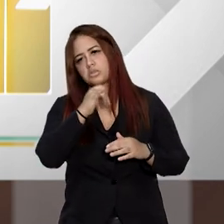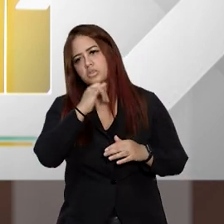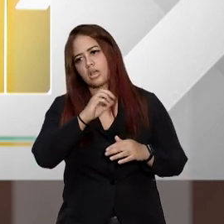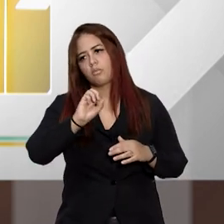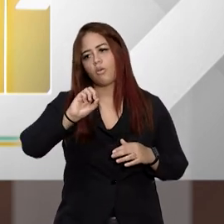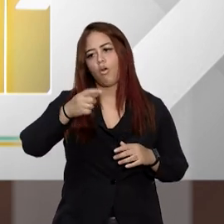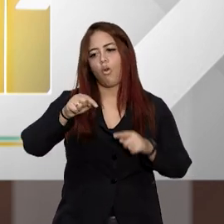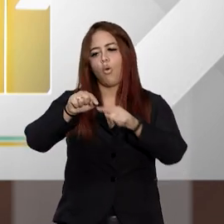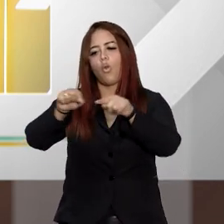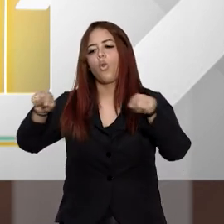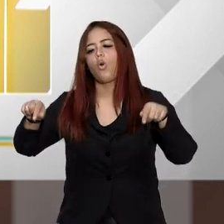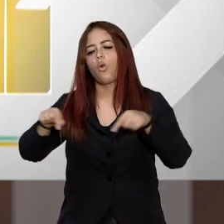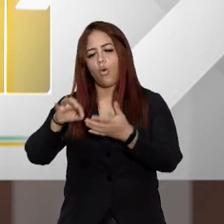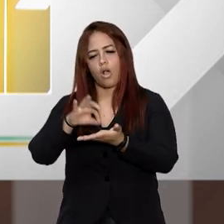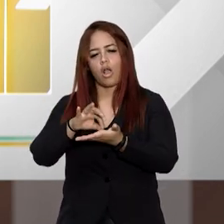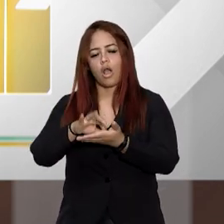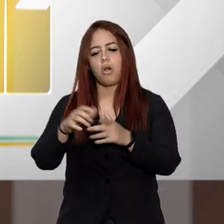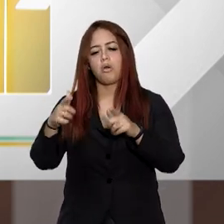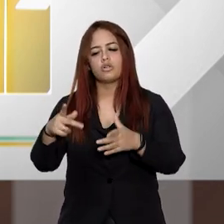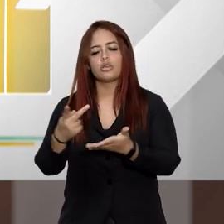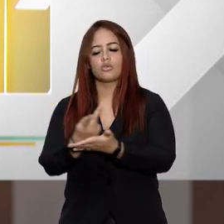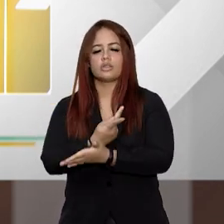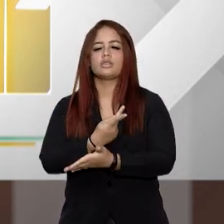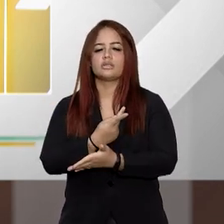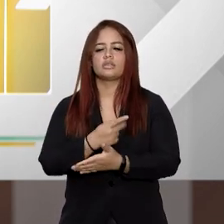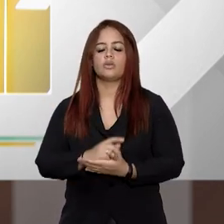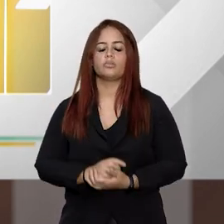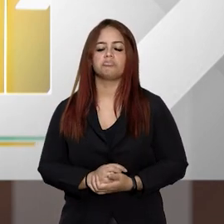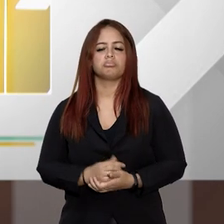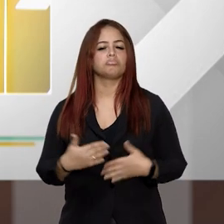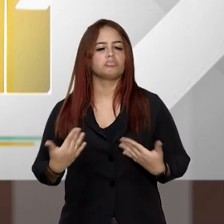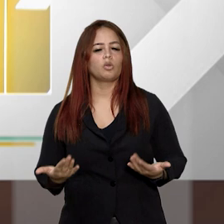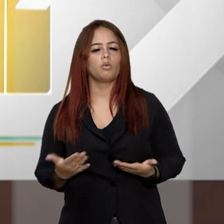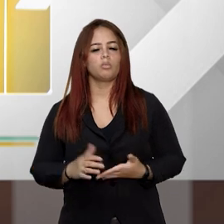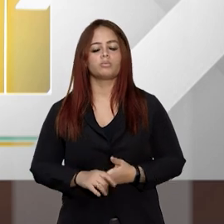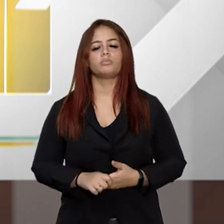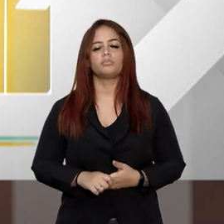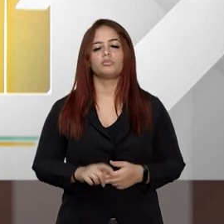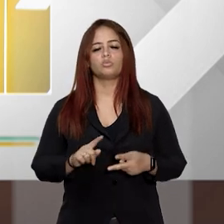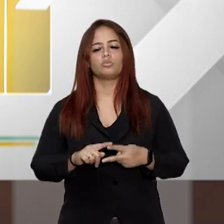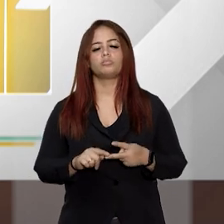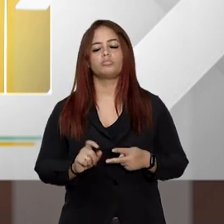exemplo, ou no local onde ocorreu o fato a ser discutido judicialmente?